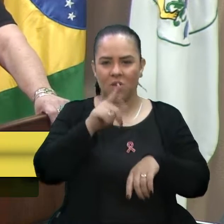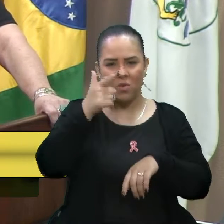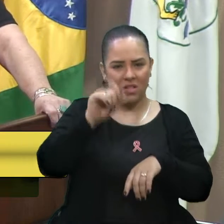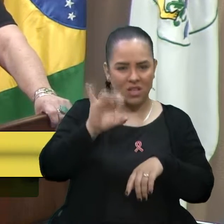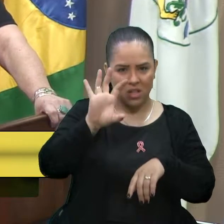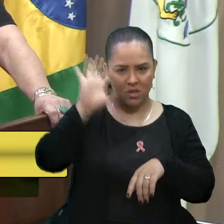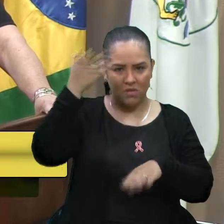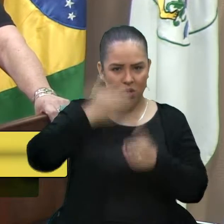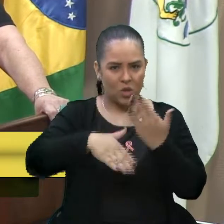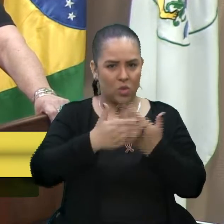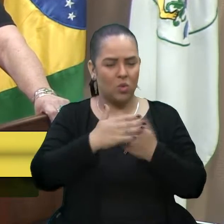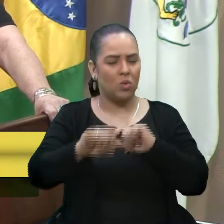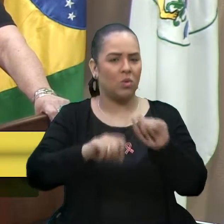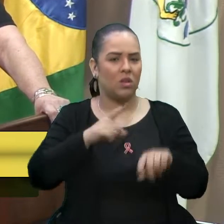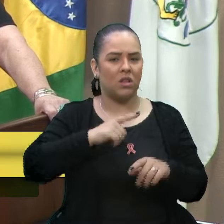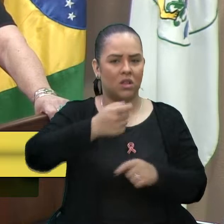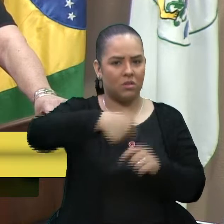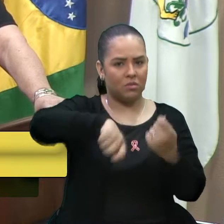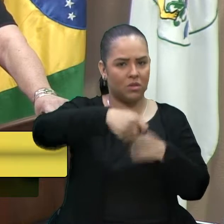problemas que a administração pública tem?